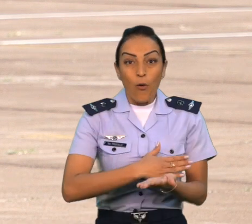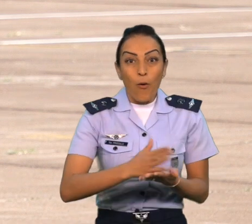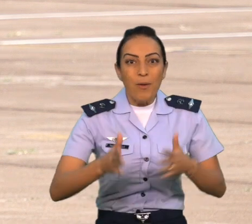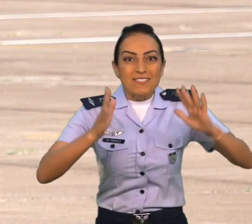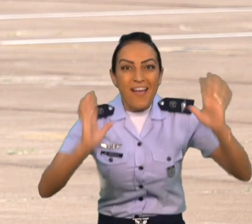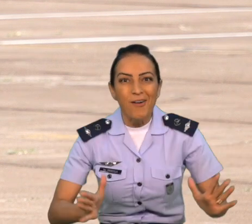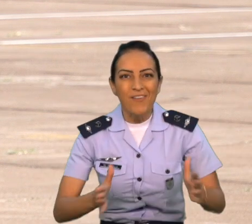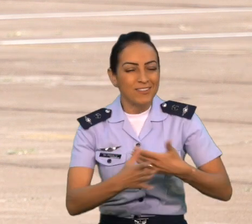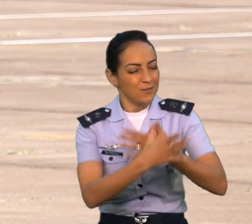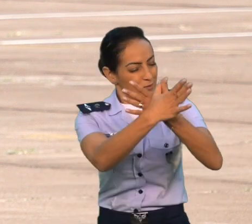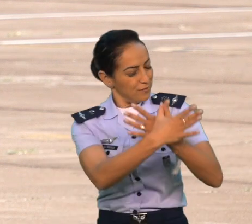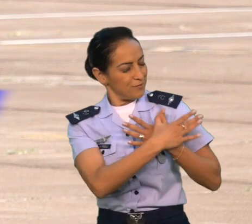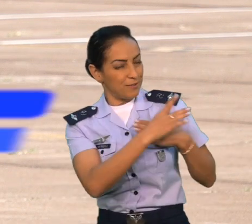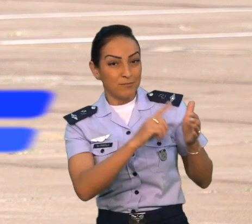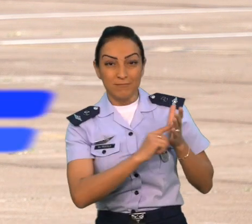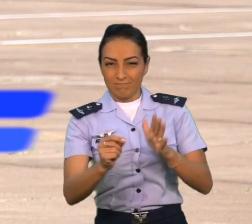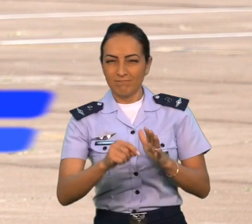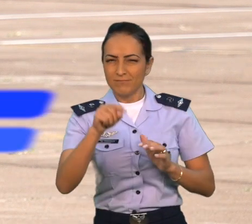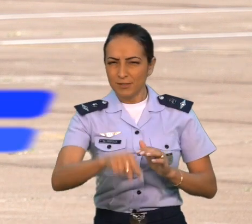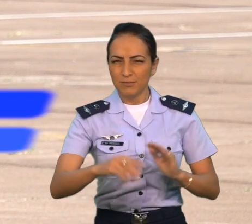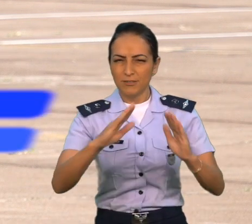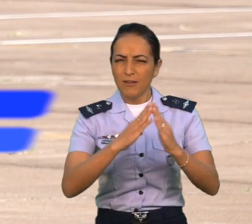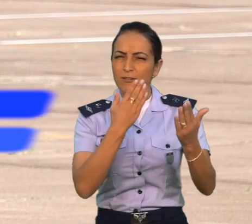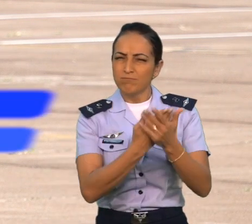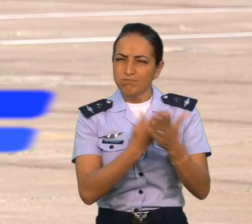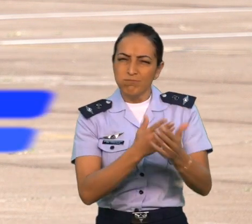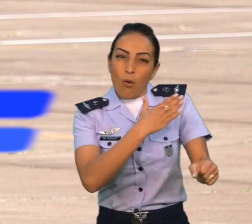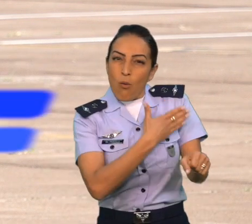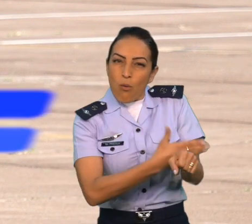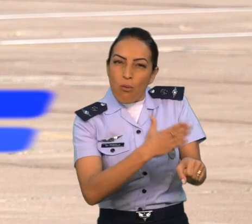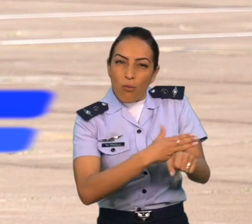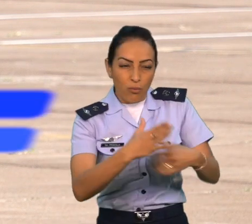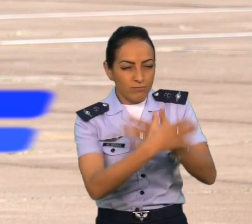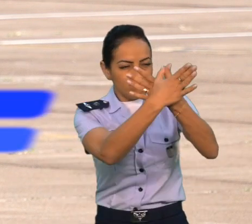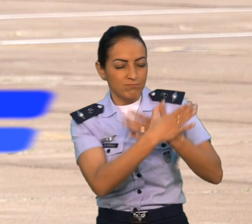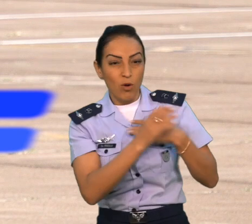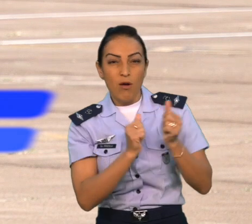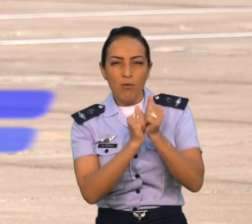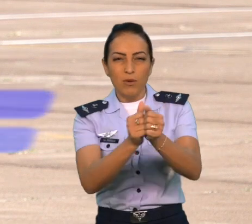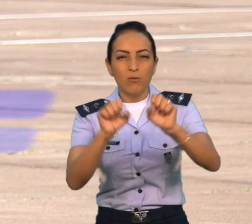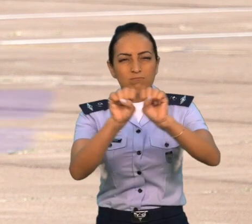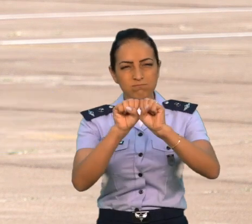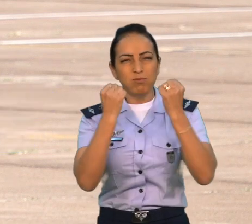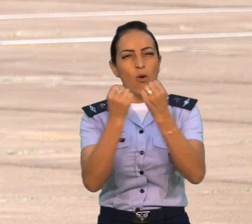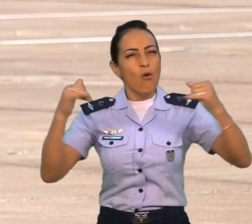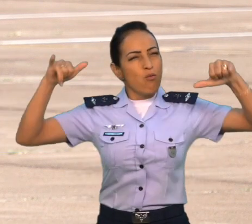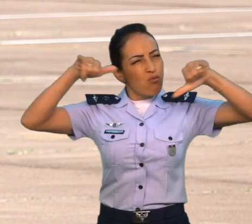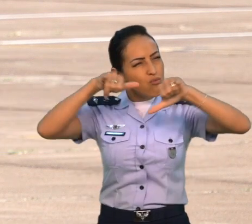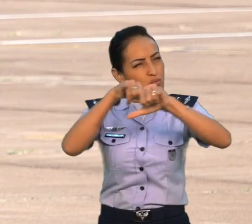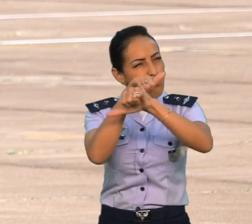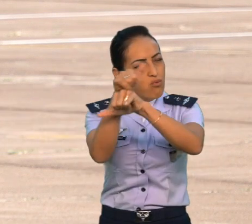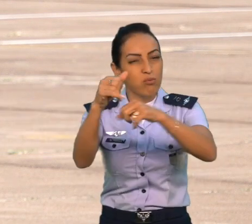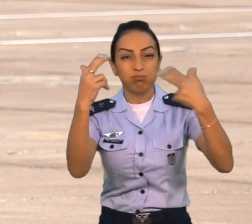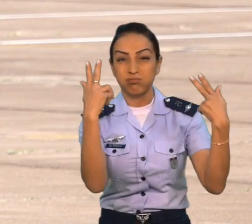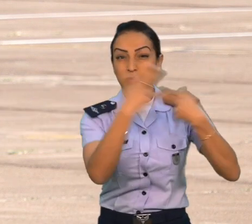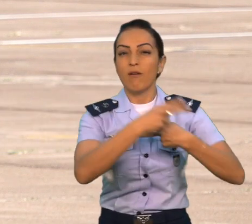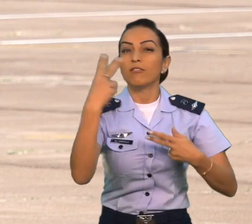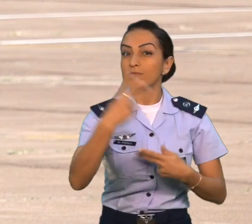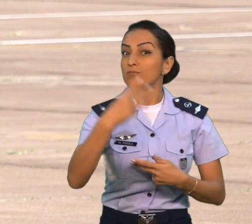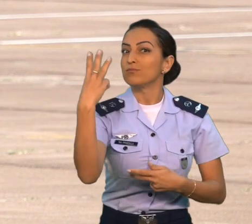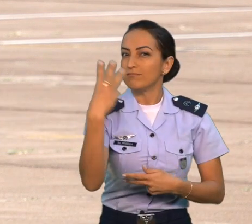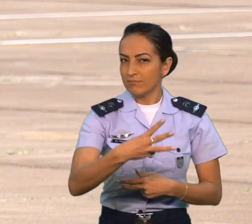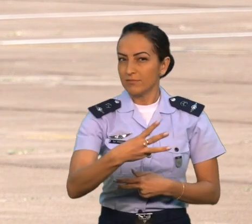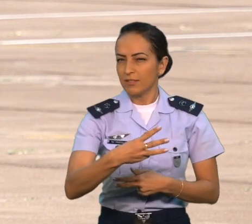Começa agora o FAB em Destaque. Estamos aqui na Academia da Força Aérea acompanhando o Simpósio de Aviações e de Infantaria